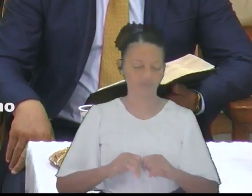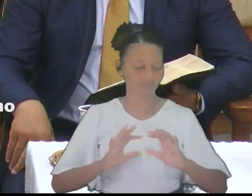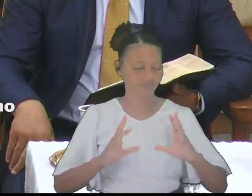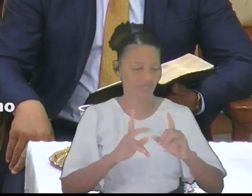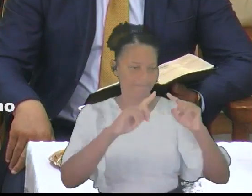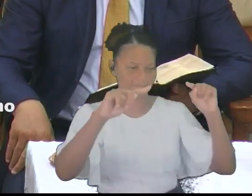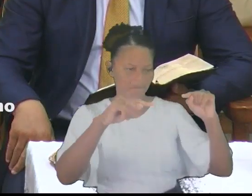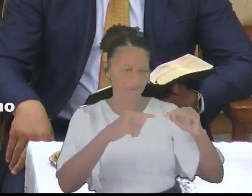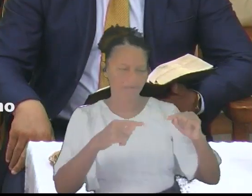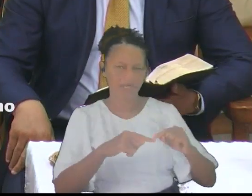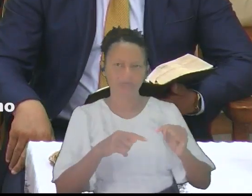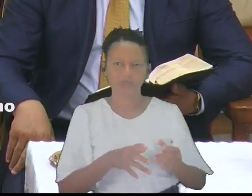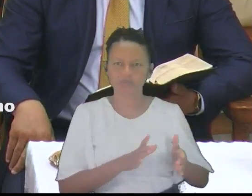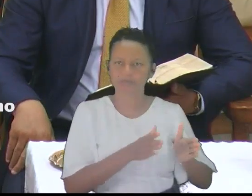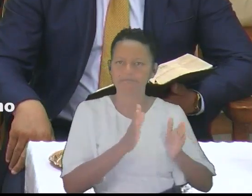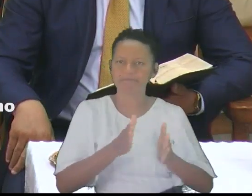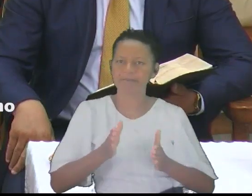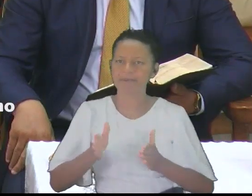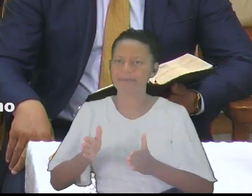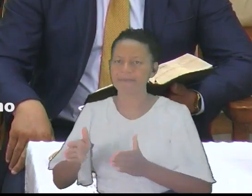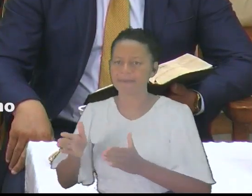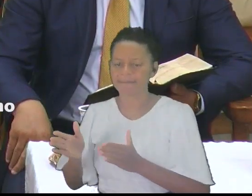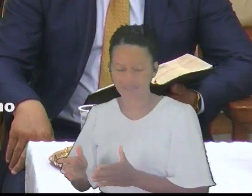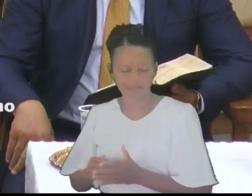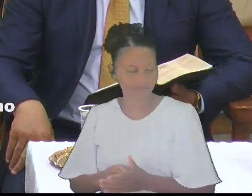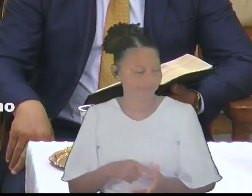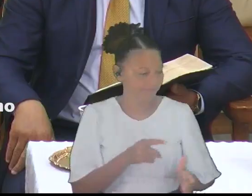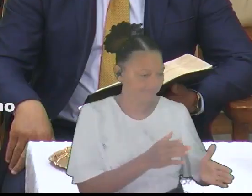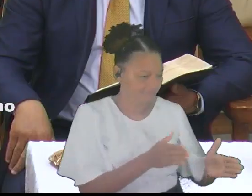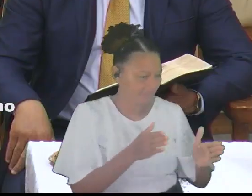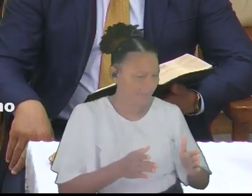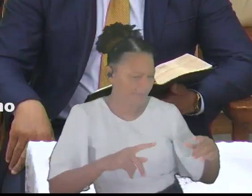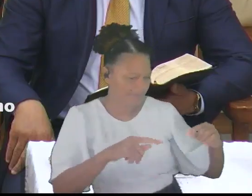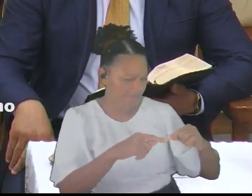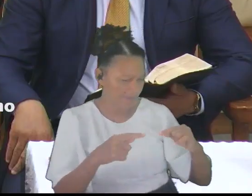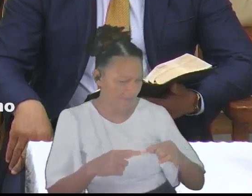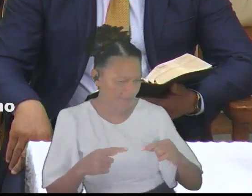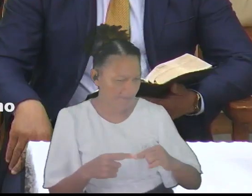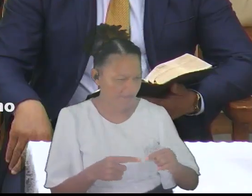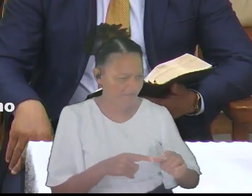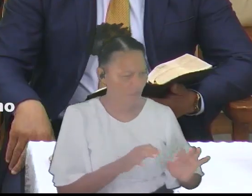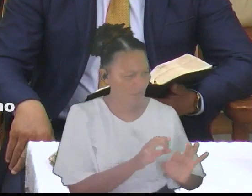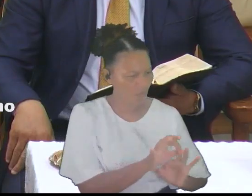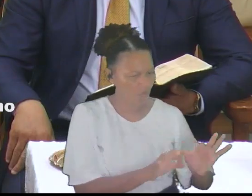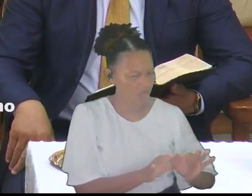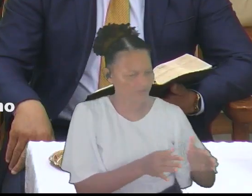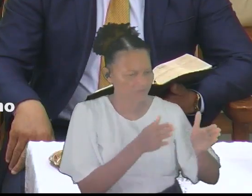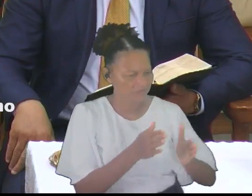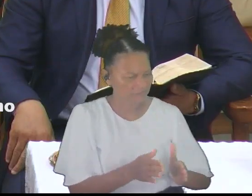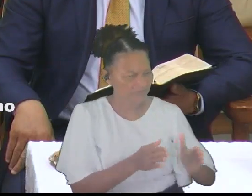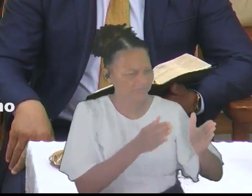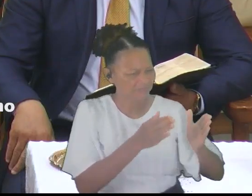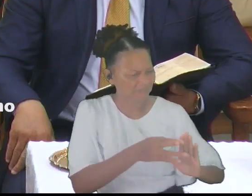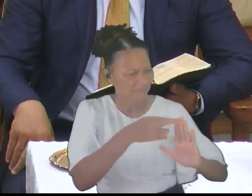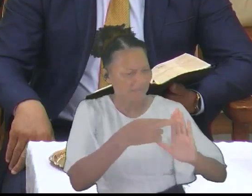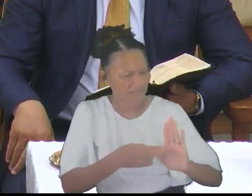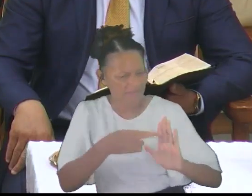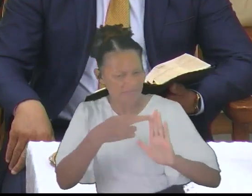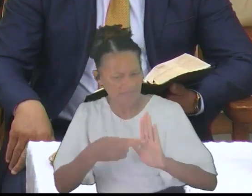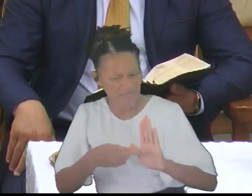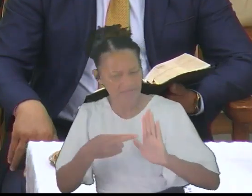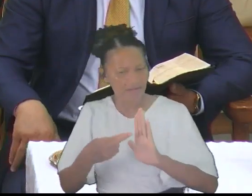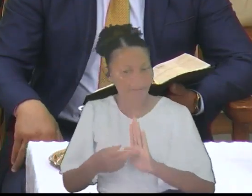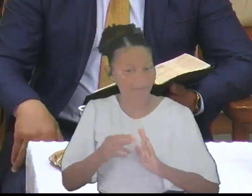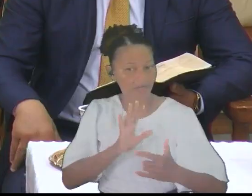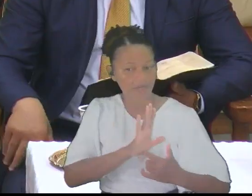aquele ritual. Aquele ritual apontava para quem? Todo aquele ritual, aquela liturgia, apontava para uma